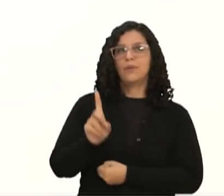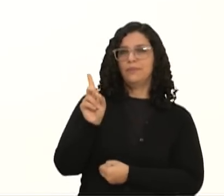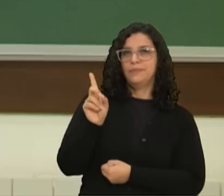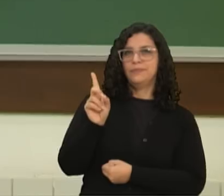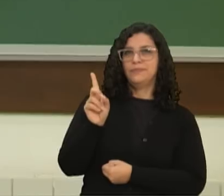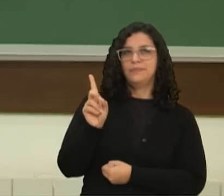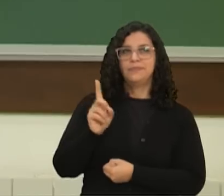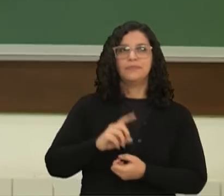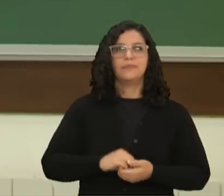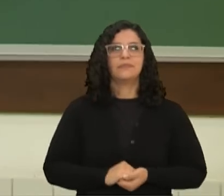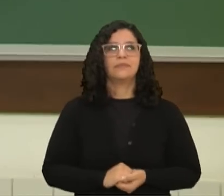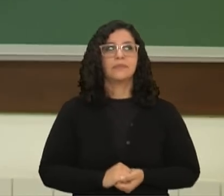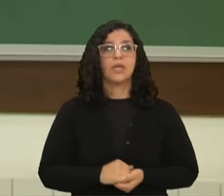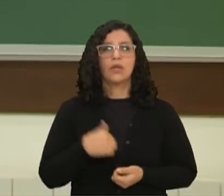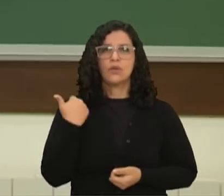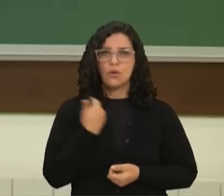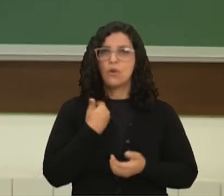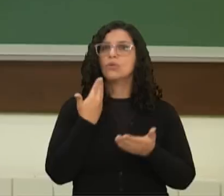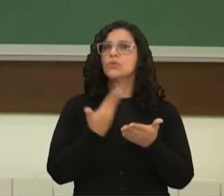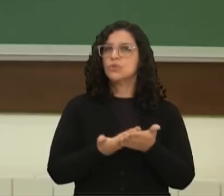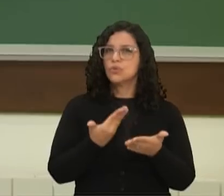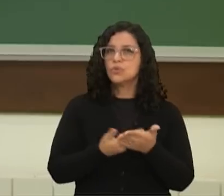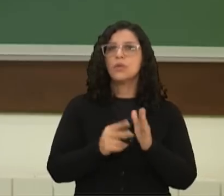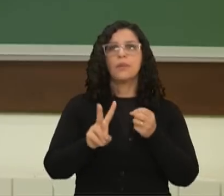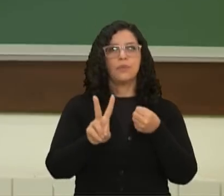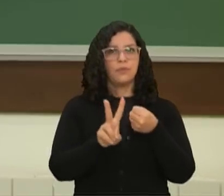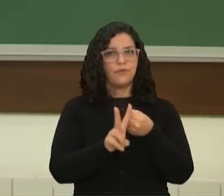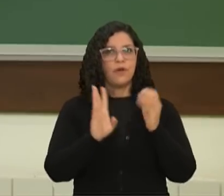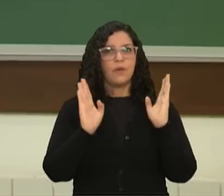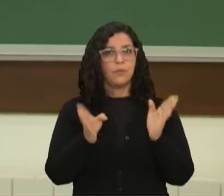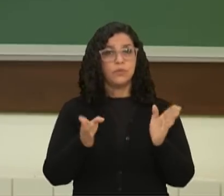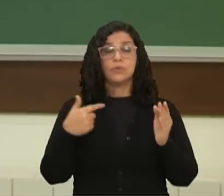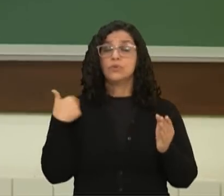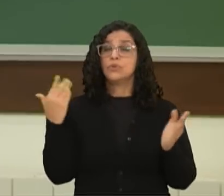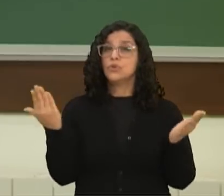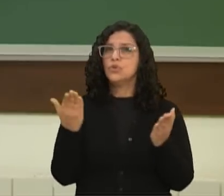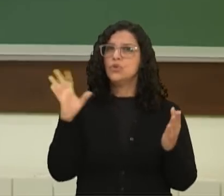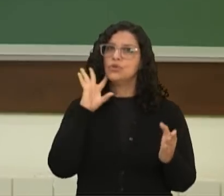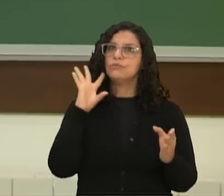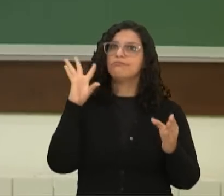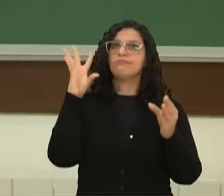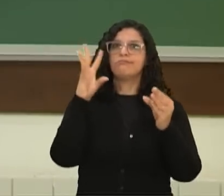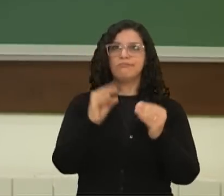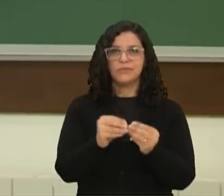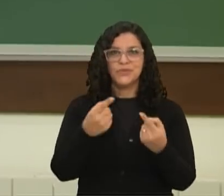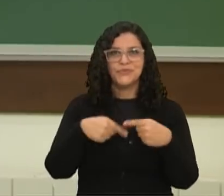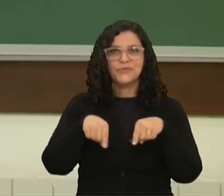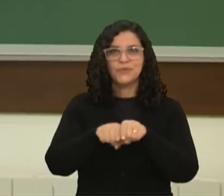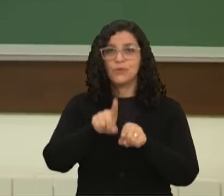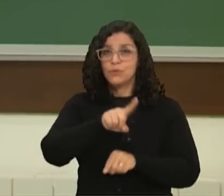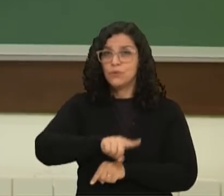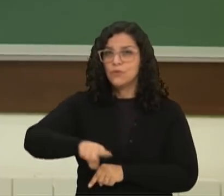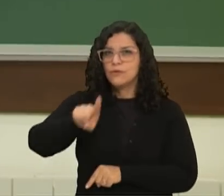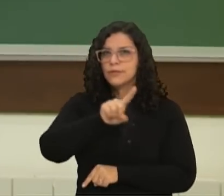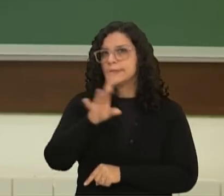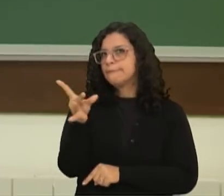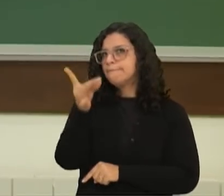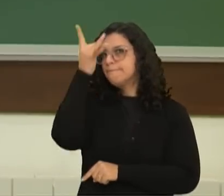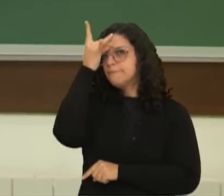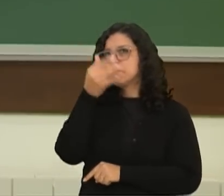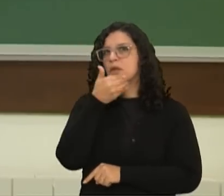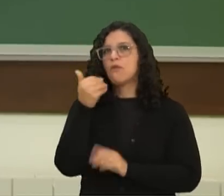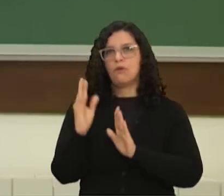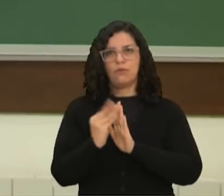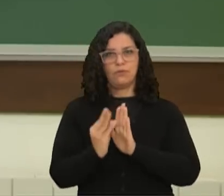e have to. Já estudamos também esses verbos, hoje nós vamos recapitular para que vocês possam fixar melhor